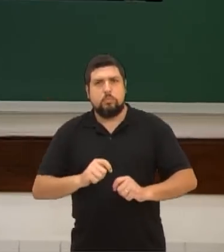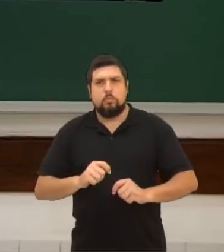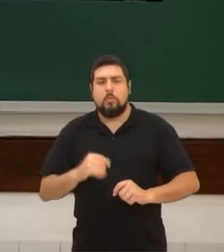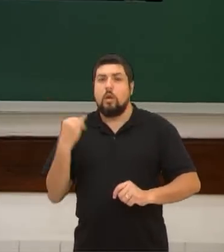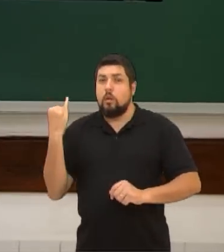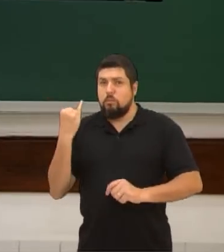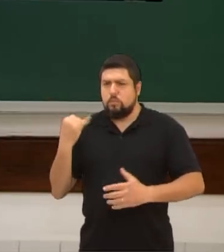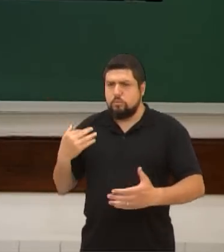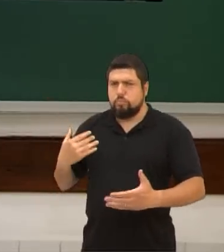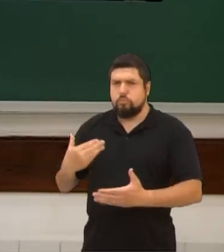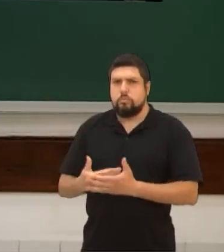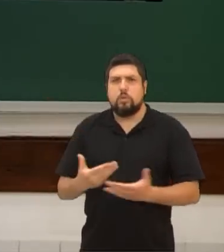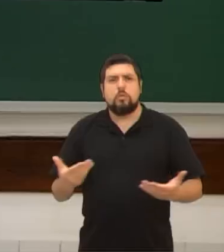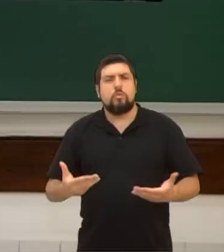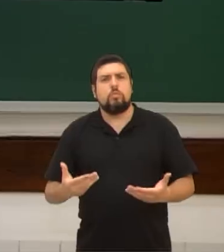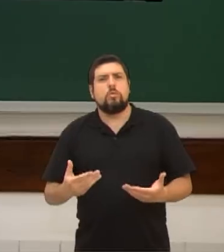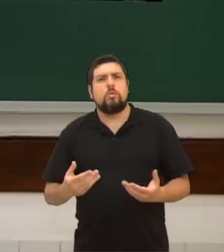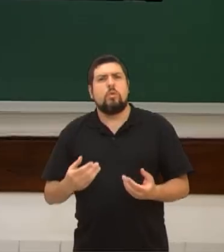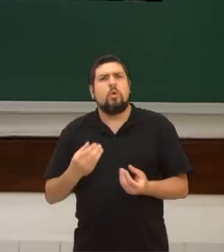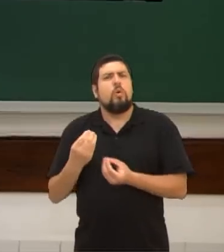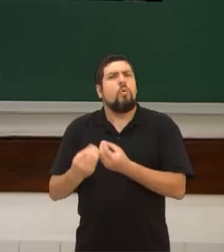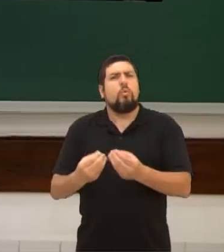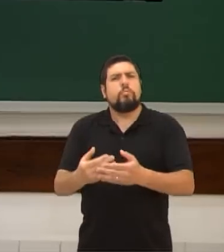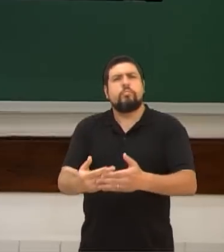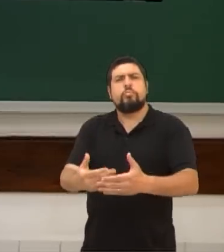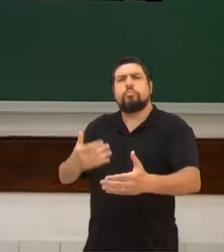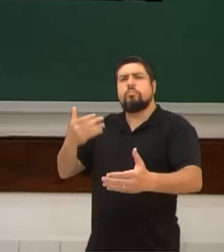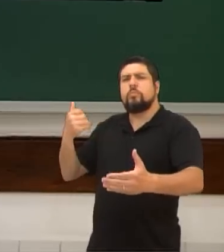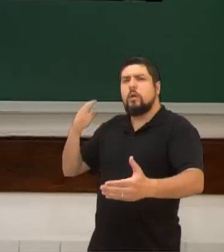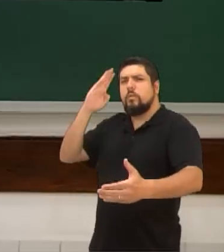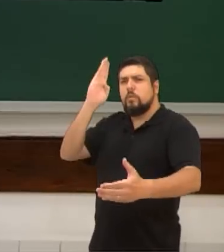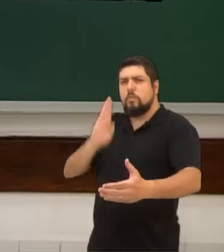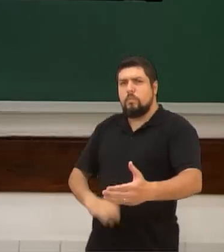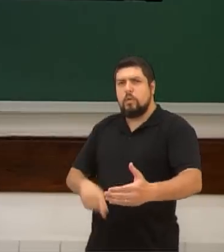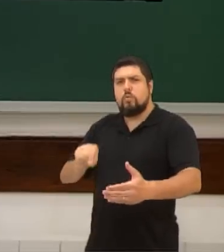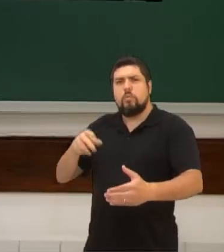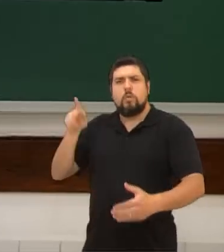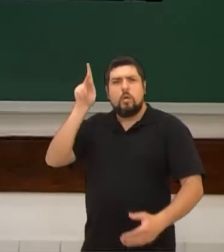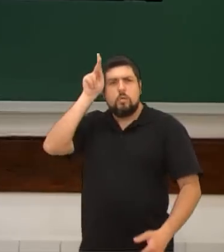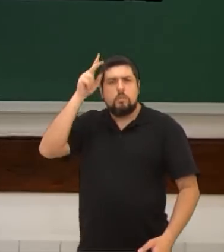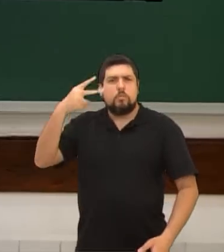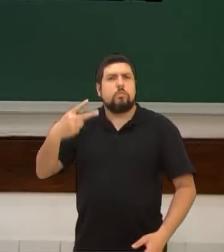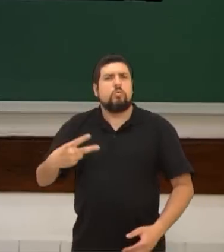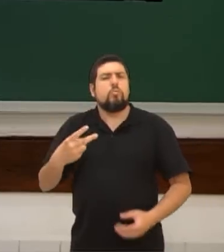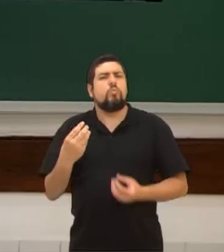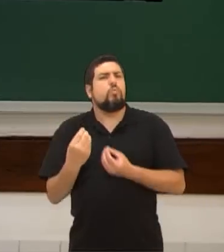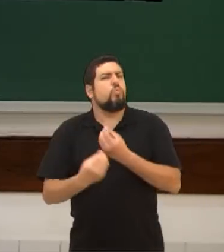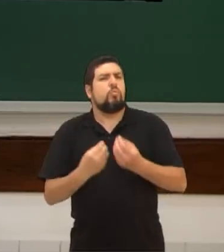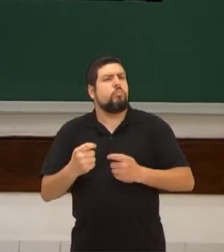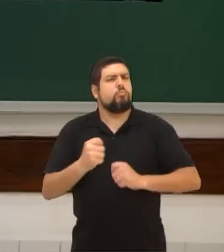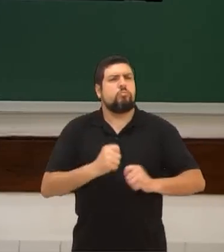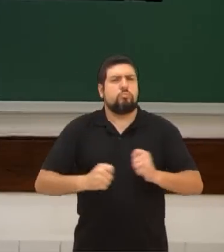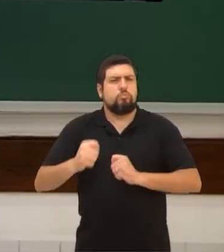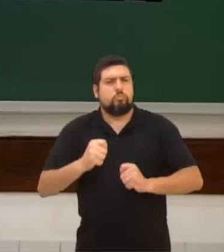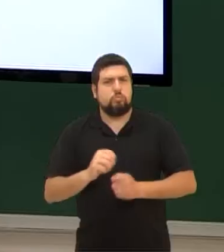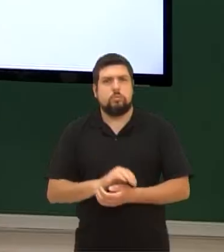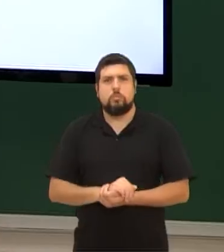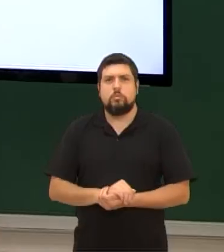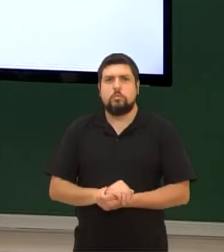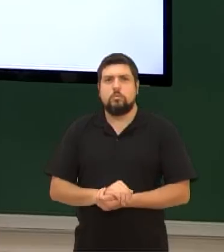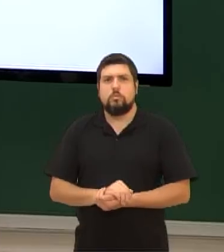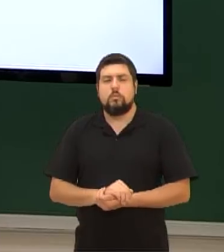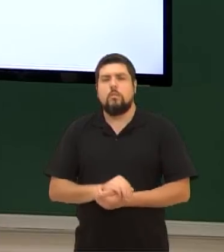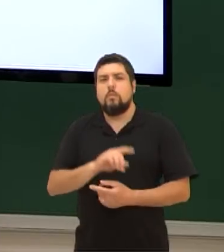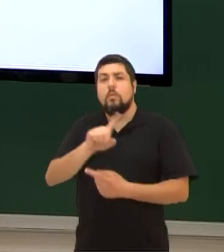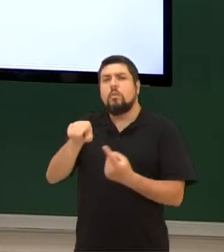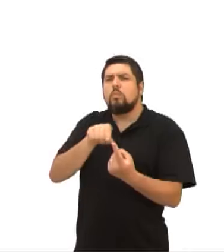de hoje. E como será que era a economia do Brasil lá na época de Dom Pedro II? Então, quais são os nossos objetivos